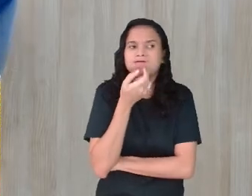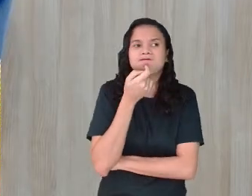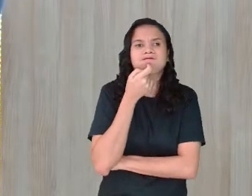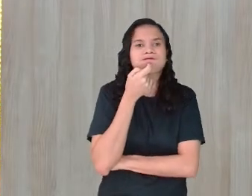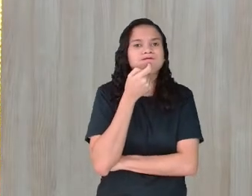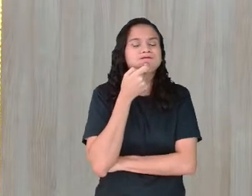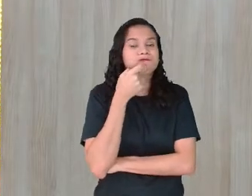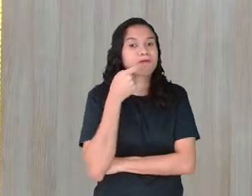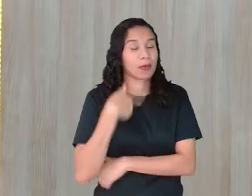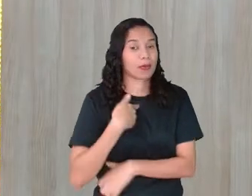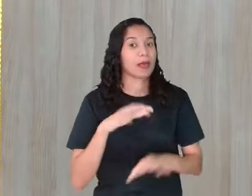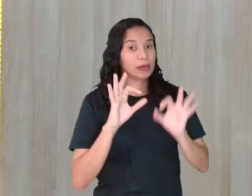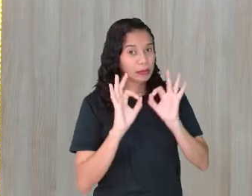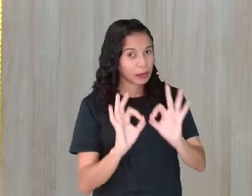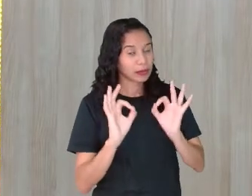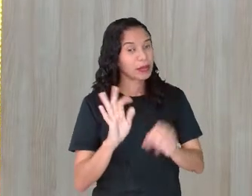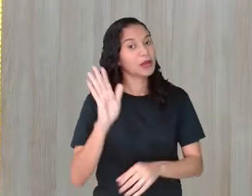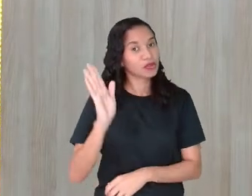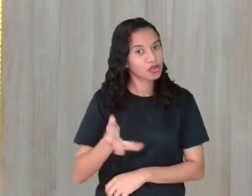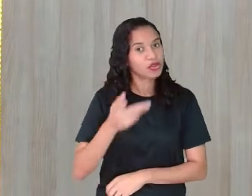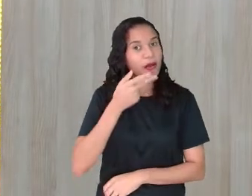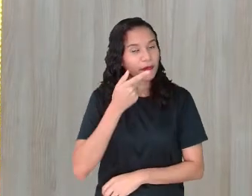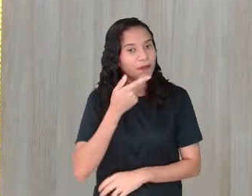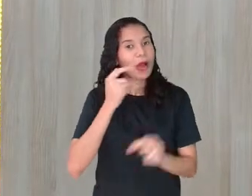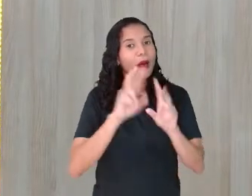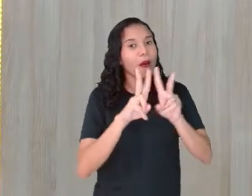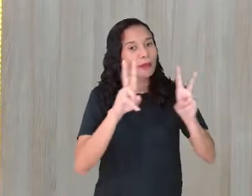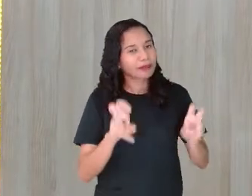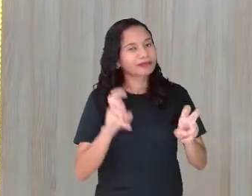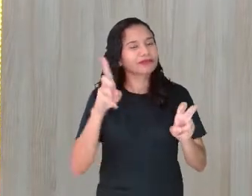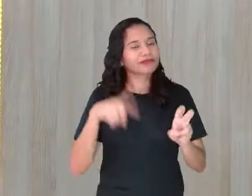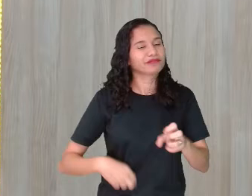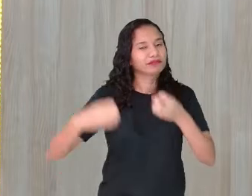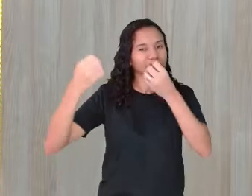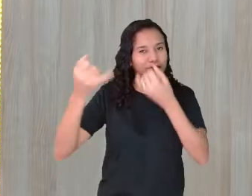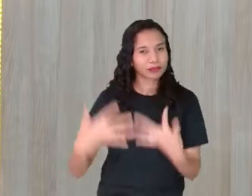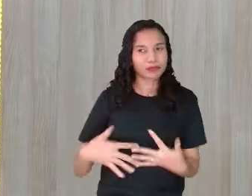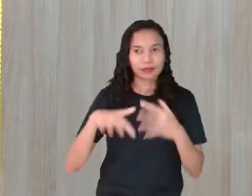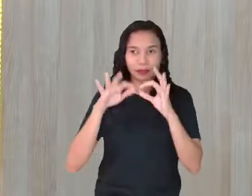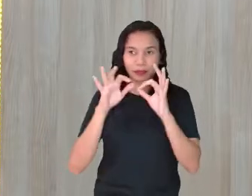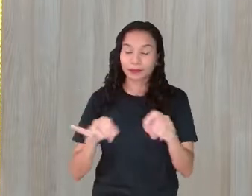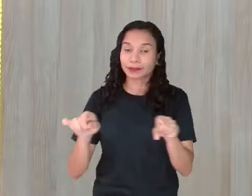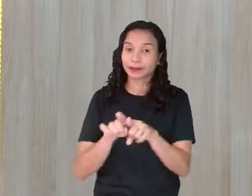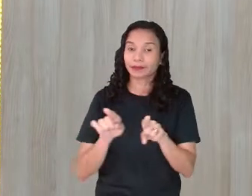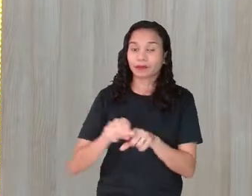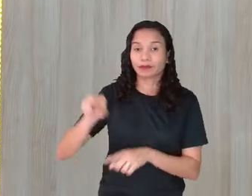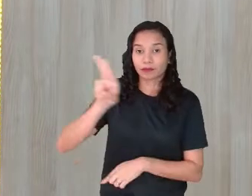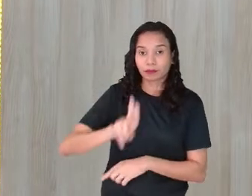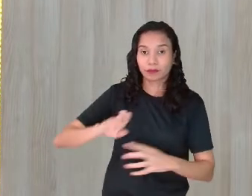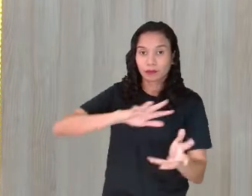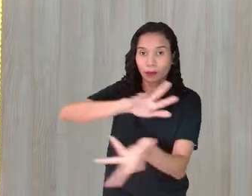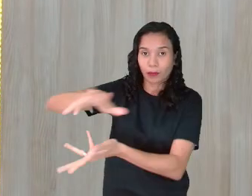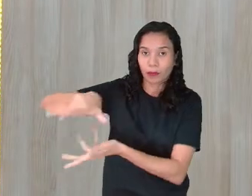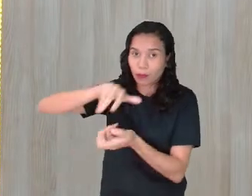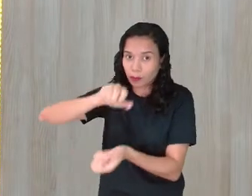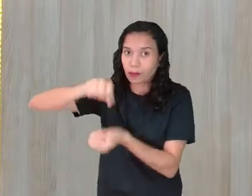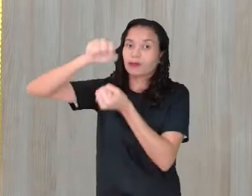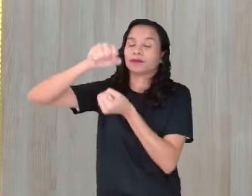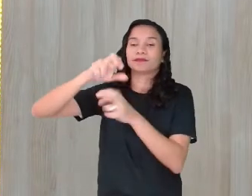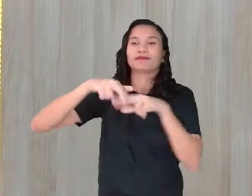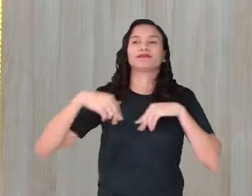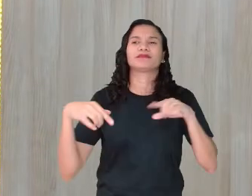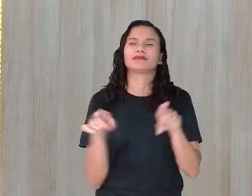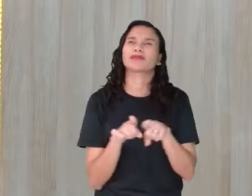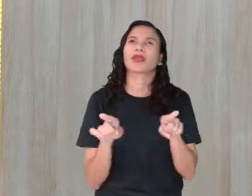Então, tenho certeza que eles já falaram sobre isso tudo com vocês bem direitinho e também sobre consumo sustentável, né?